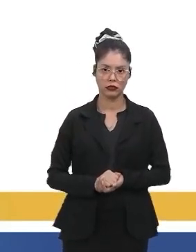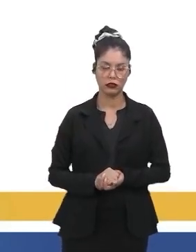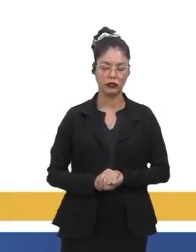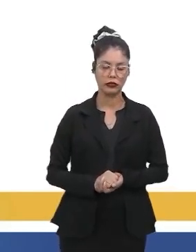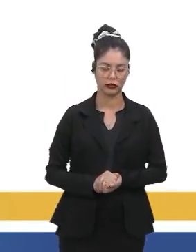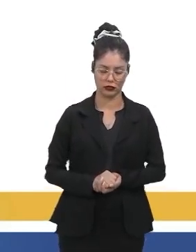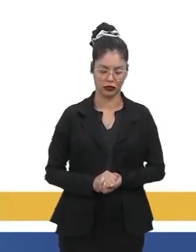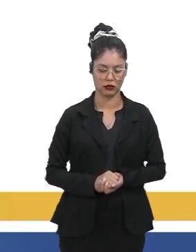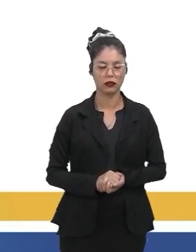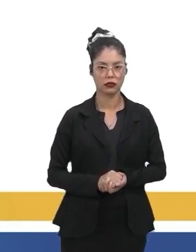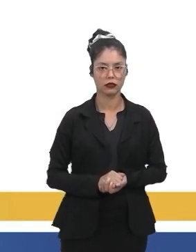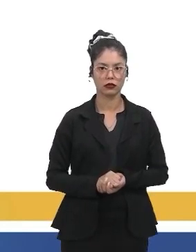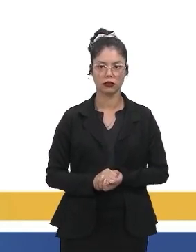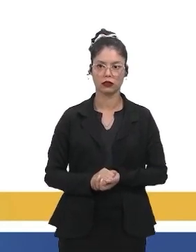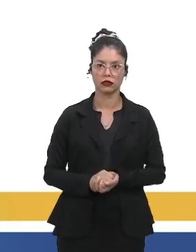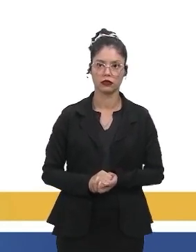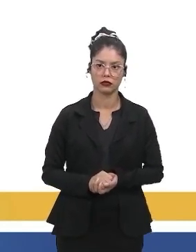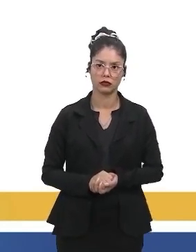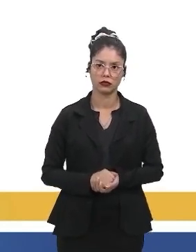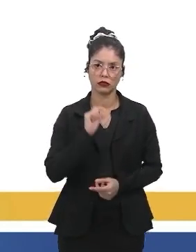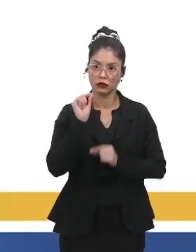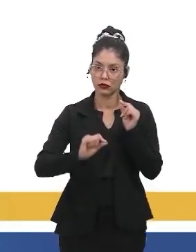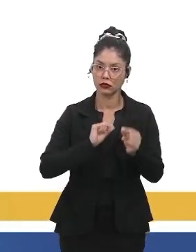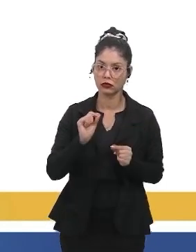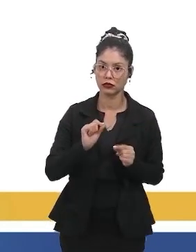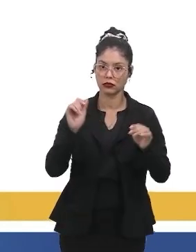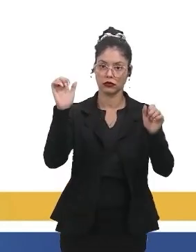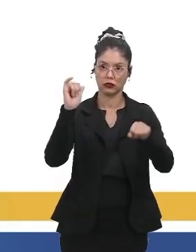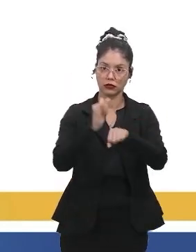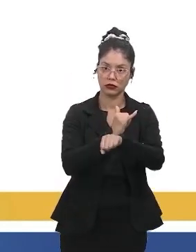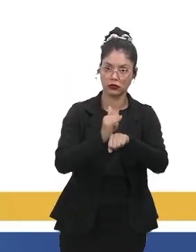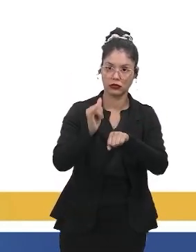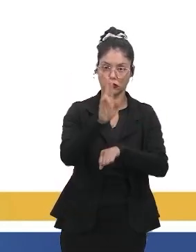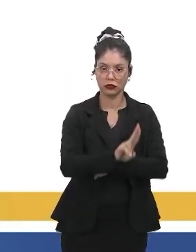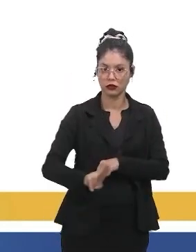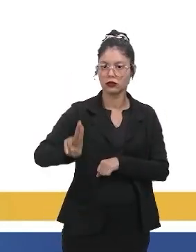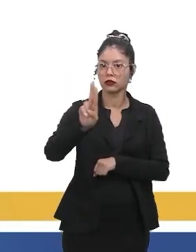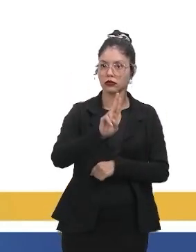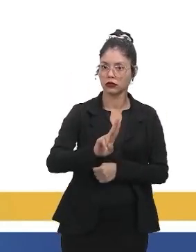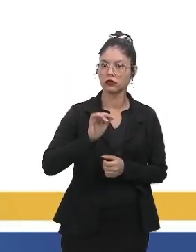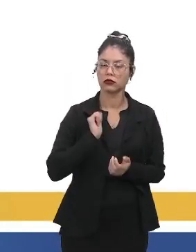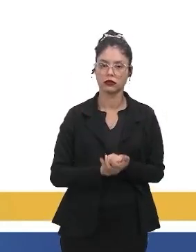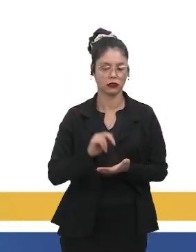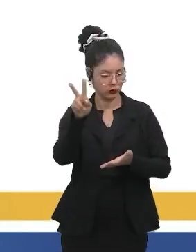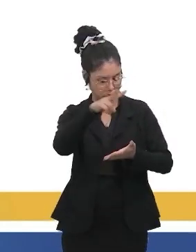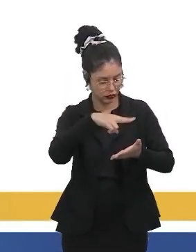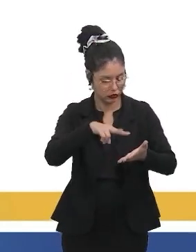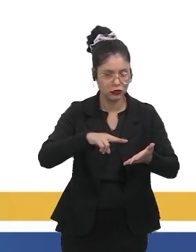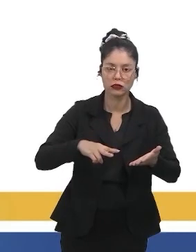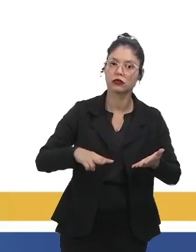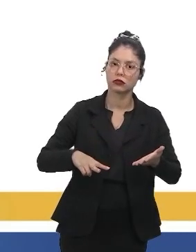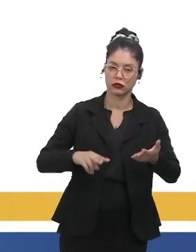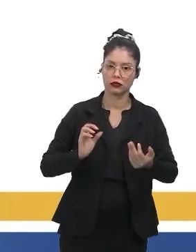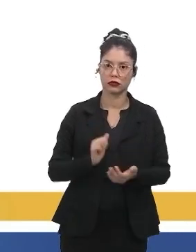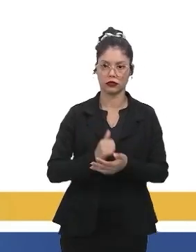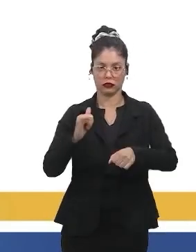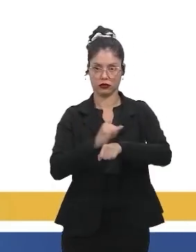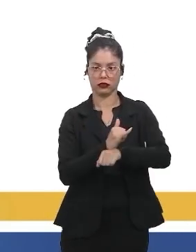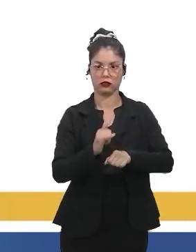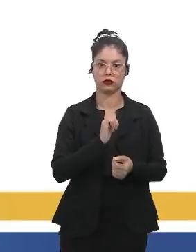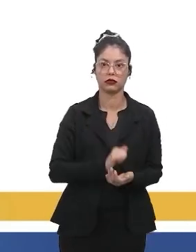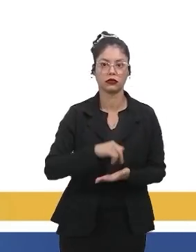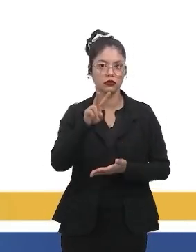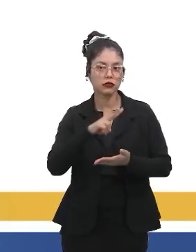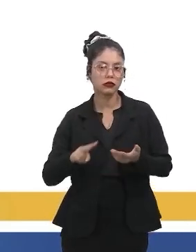canetinha. Aqui está pedindo o quê? A estratégia usada para convencer o leitor. A estratégia usada